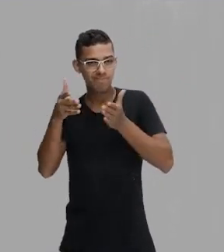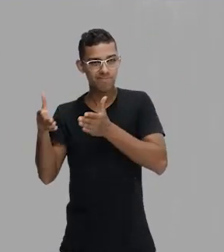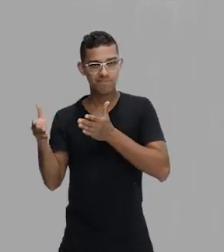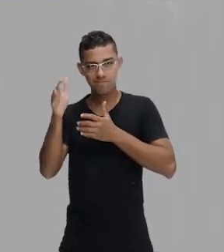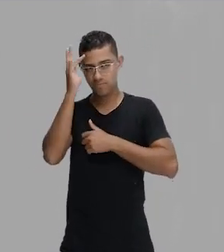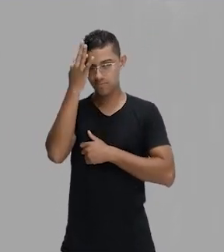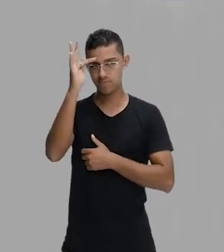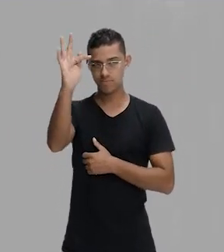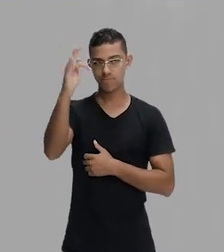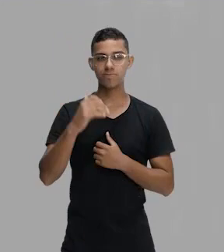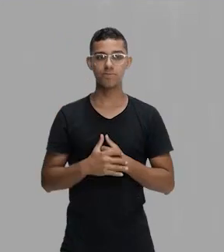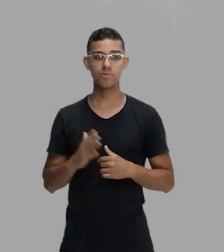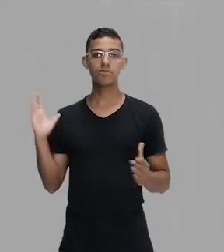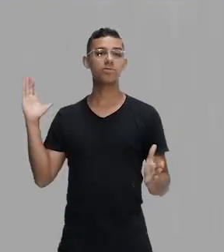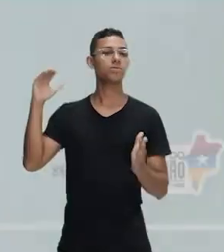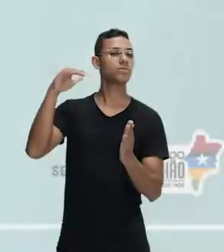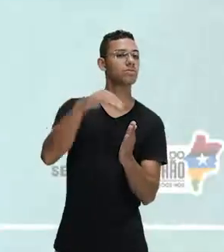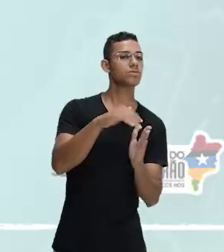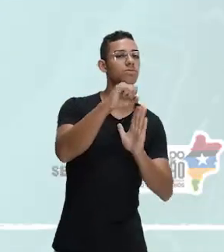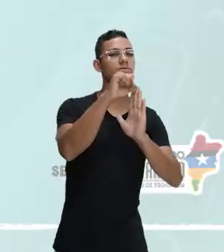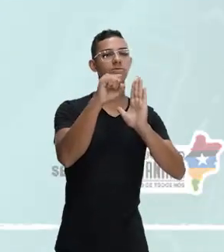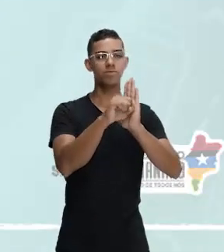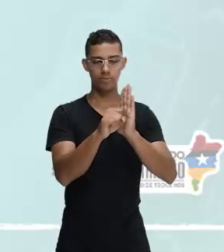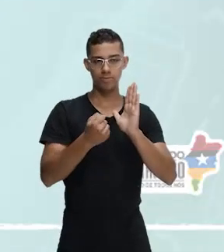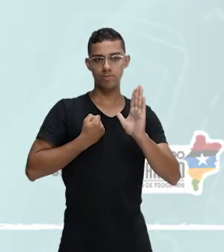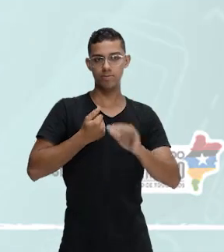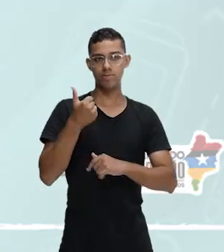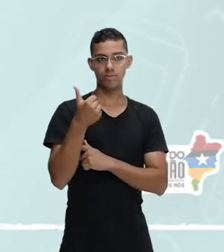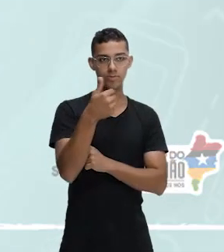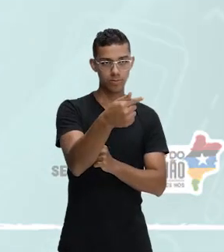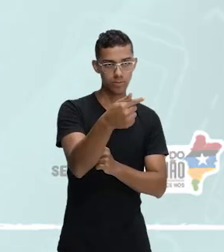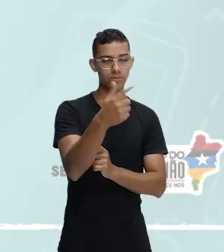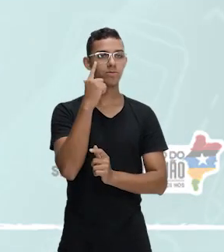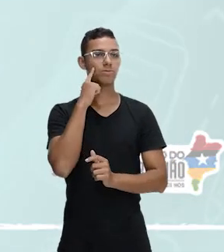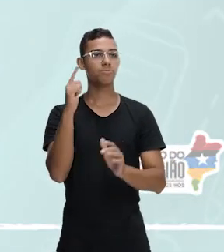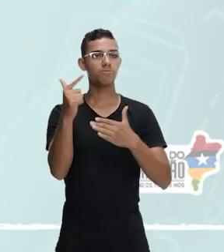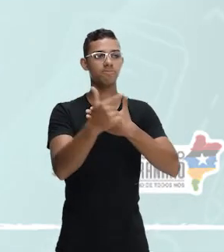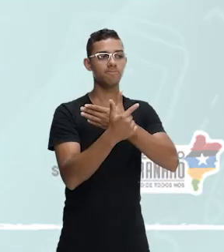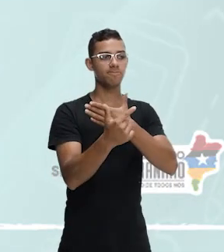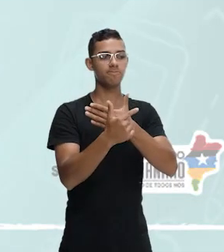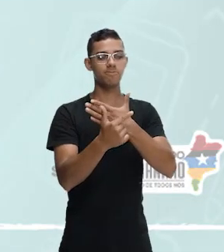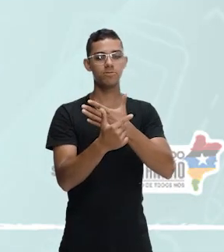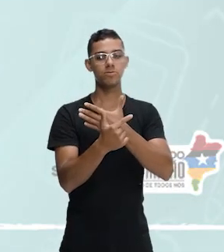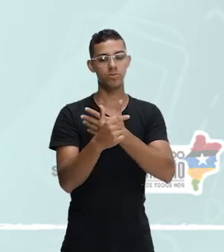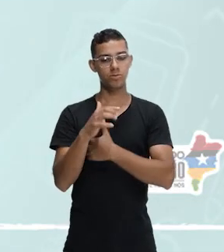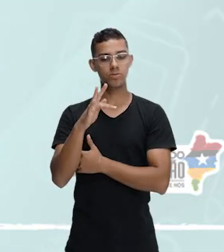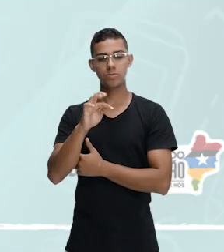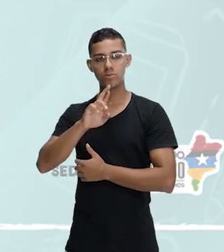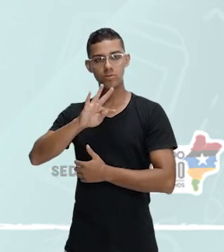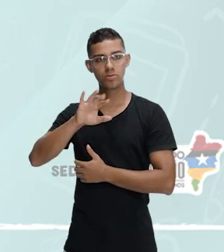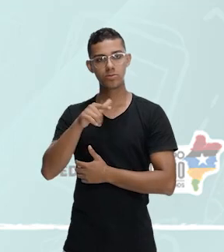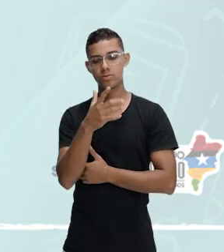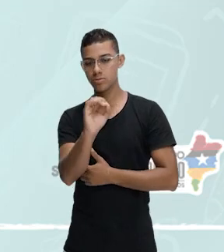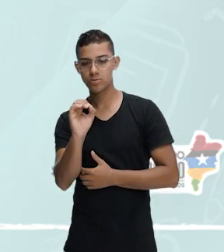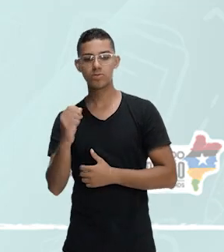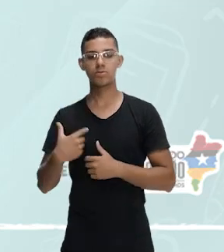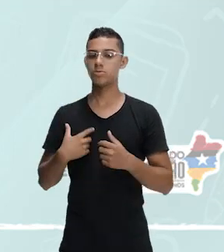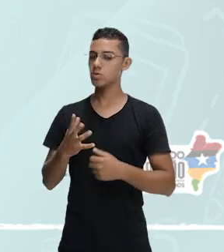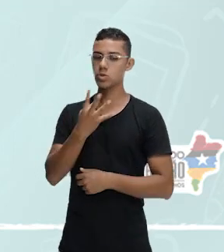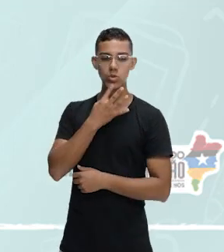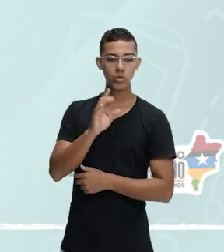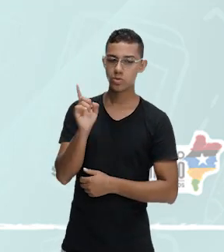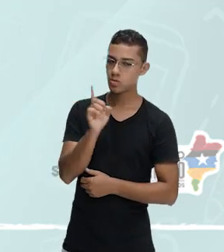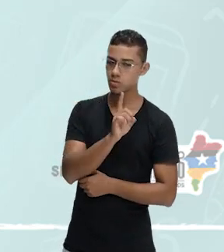só, até o século XVII, o papel, né, dos espermatozoides na fertilização do óvulo não era reconhecido. O